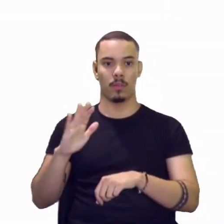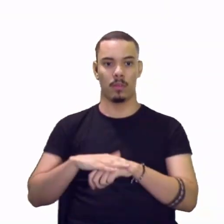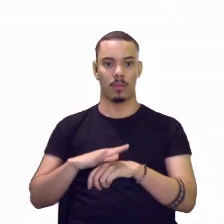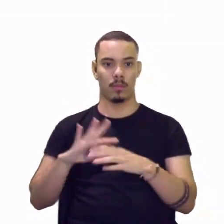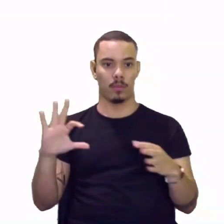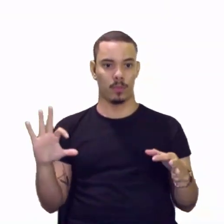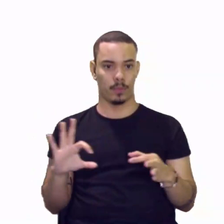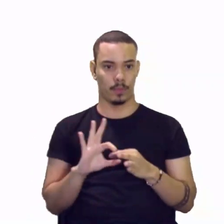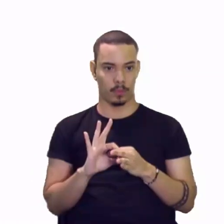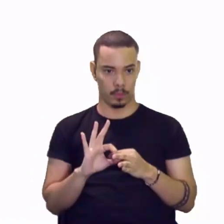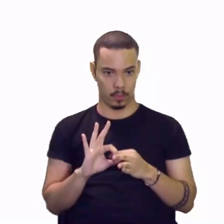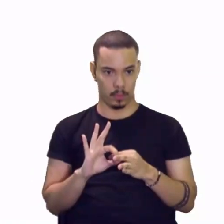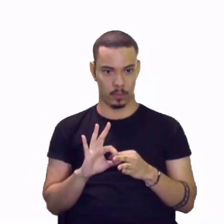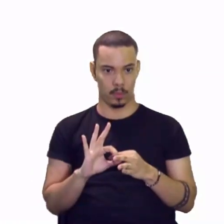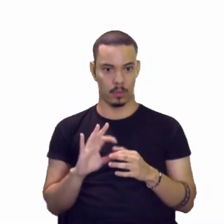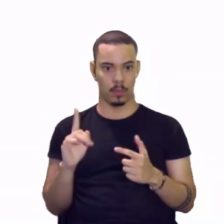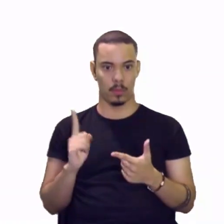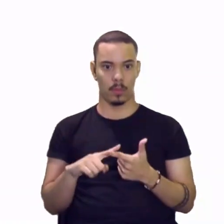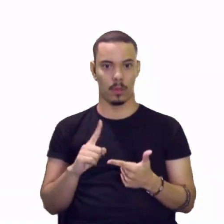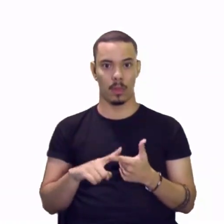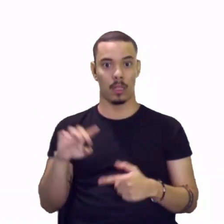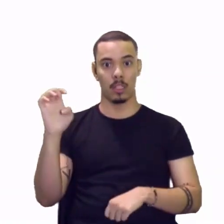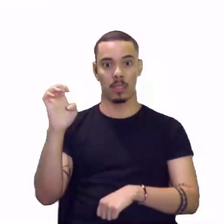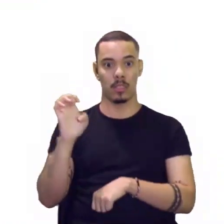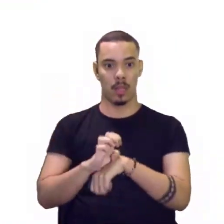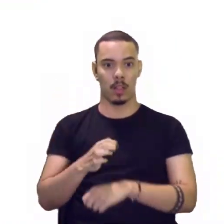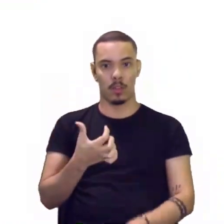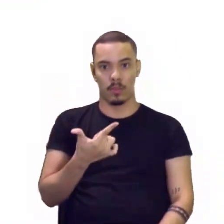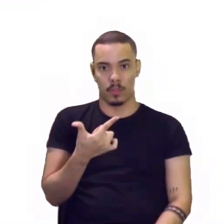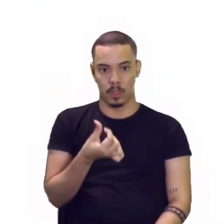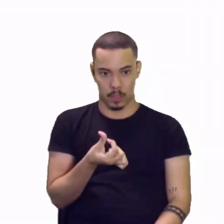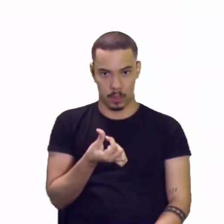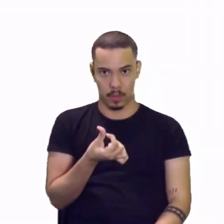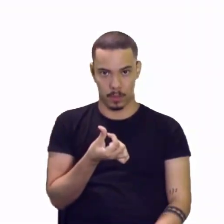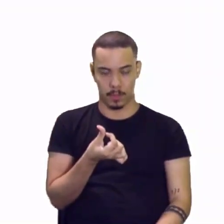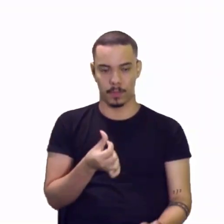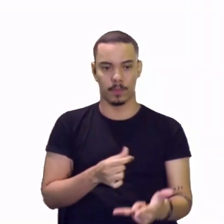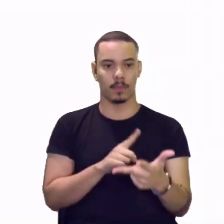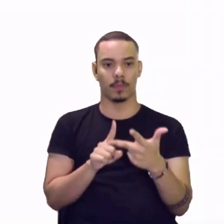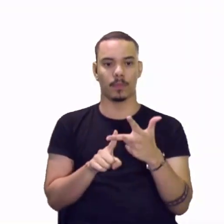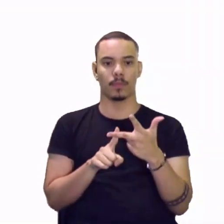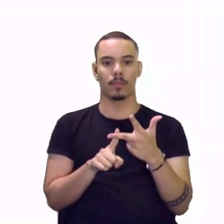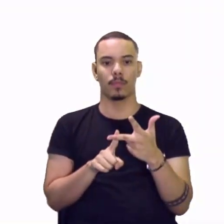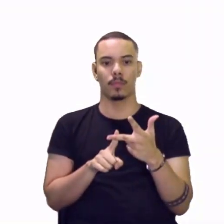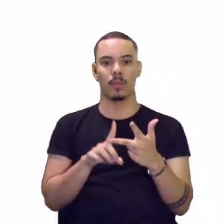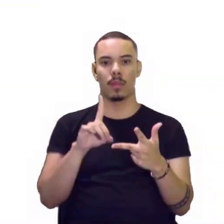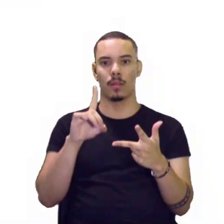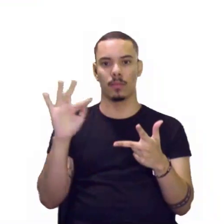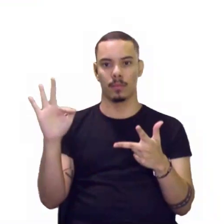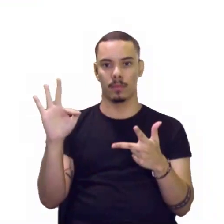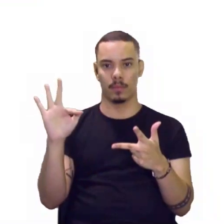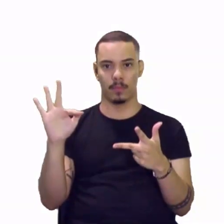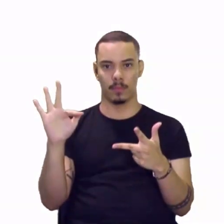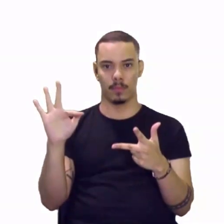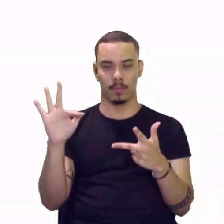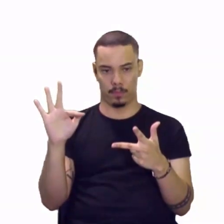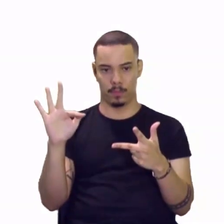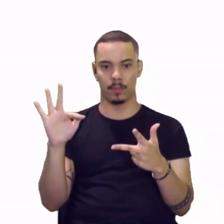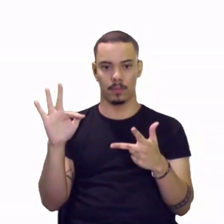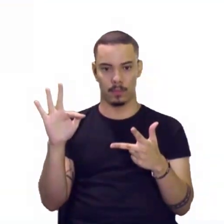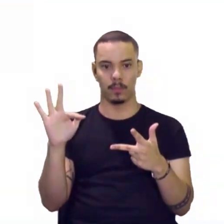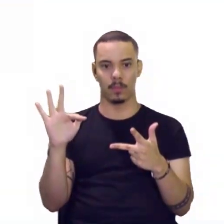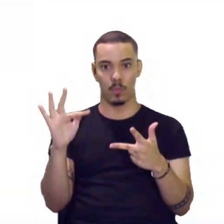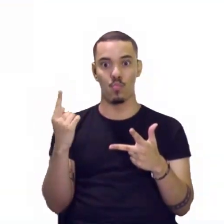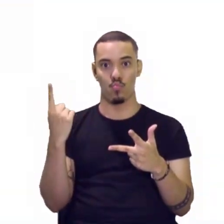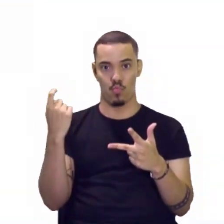União, pelos estados, que são 26, e pelo Distrito Federal, que